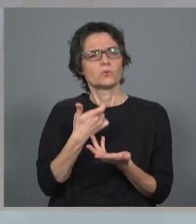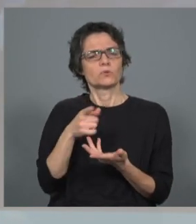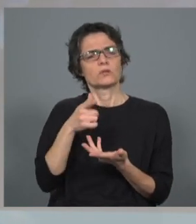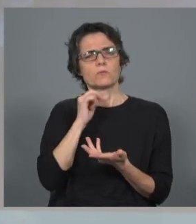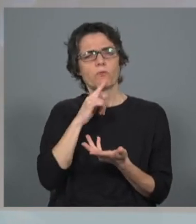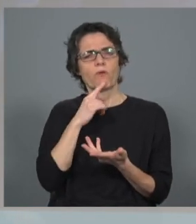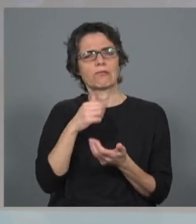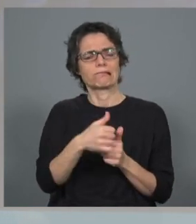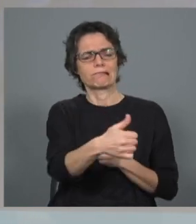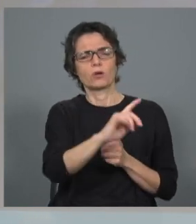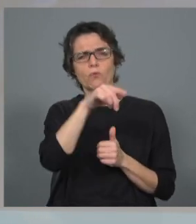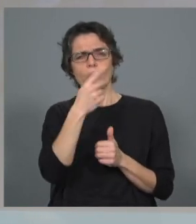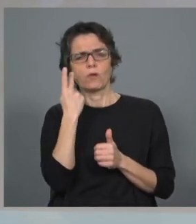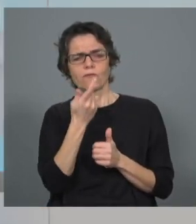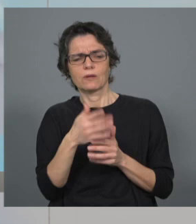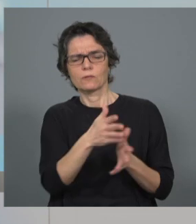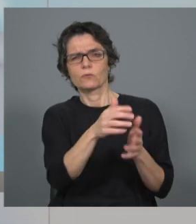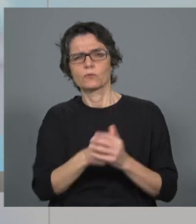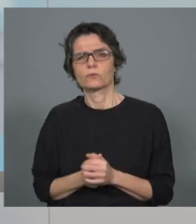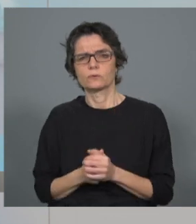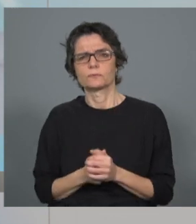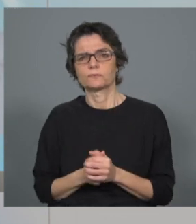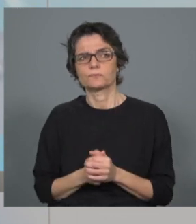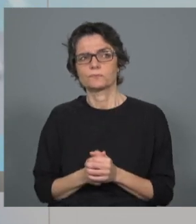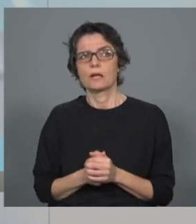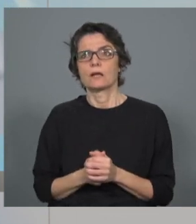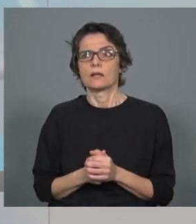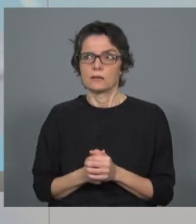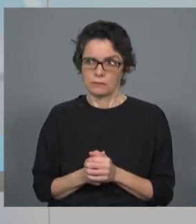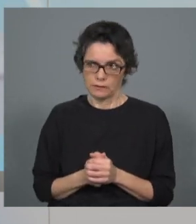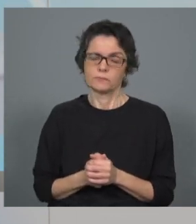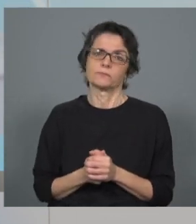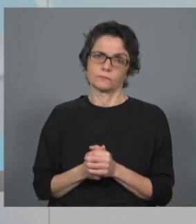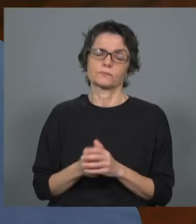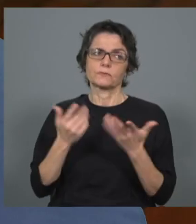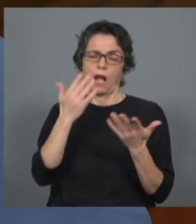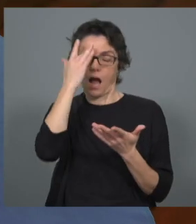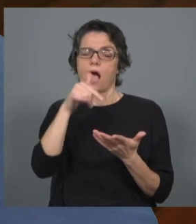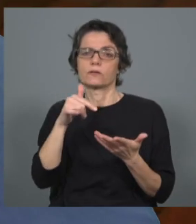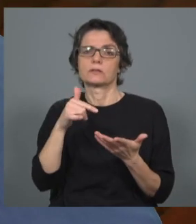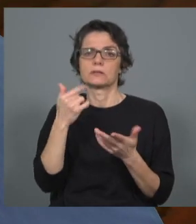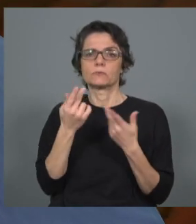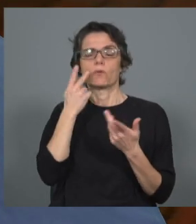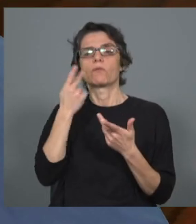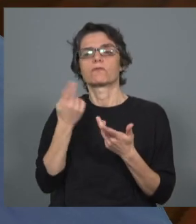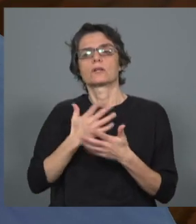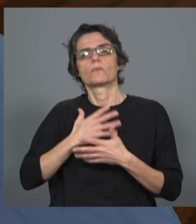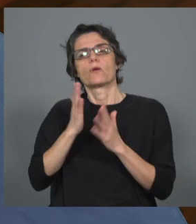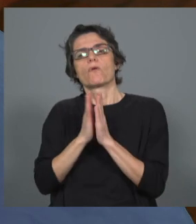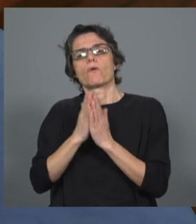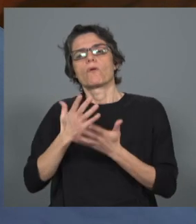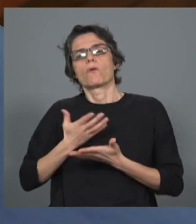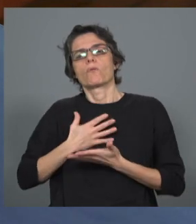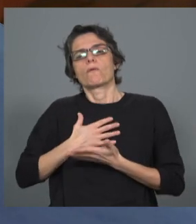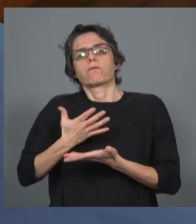vida? A realidade vocacional, sim, pode estar distante, não sei. Sim. Por isso há aqui a preocupação de criar uma cultura vocacional,